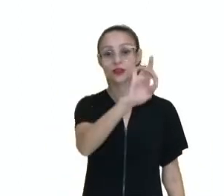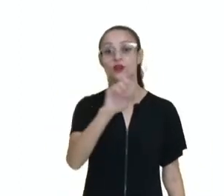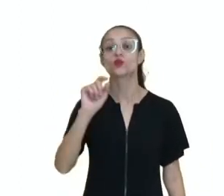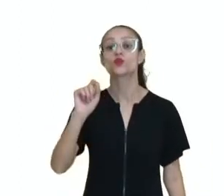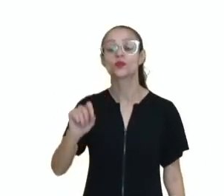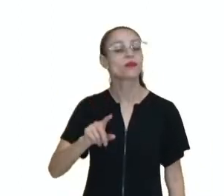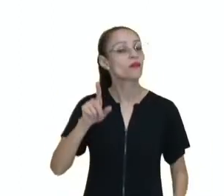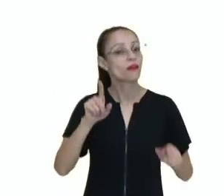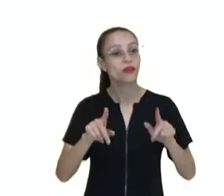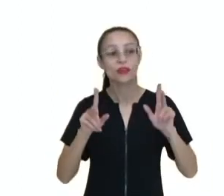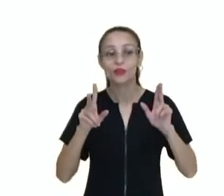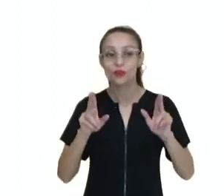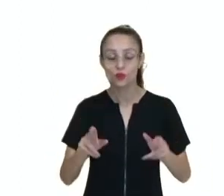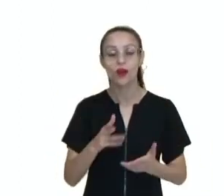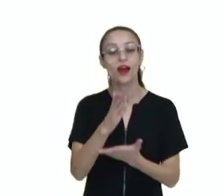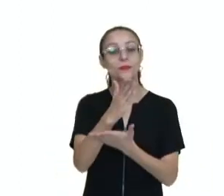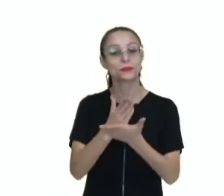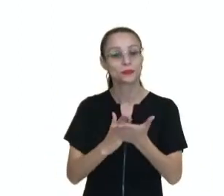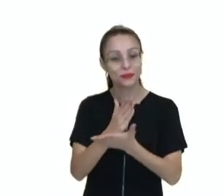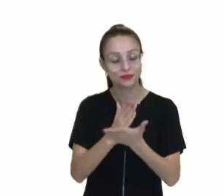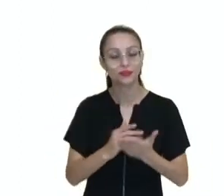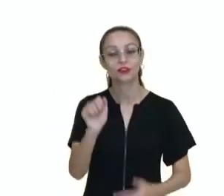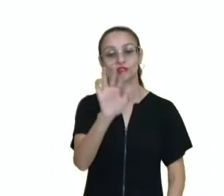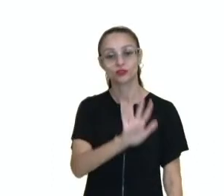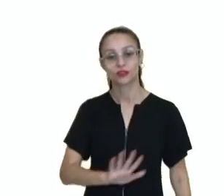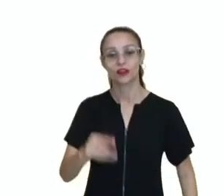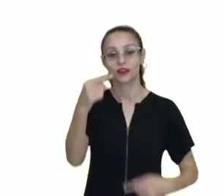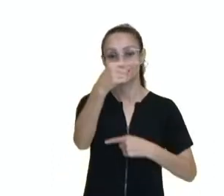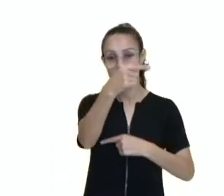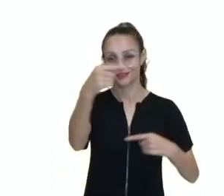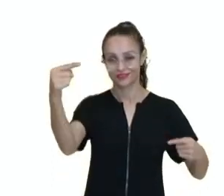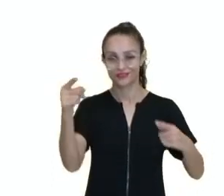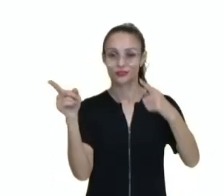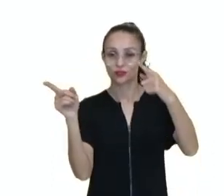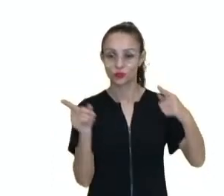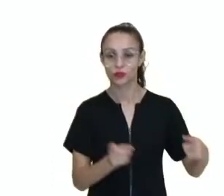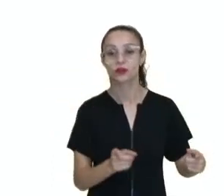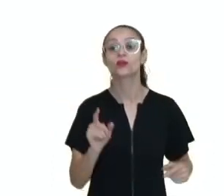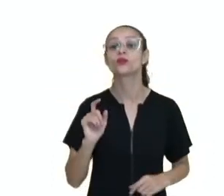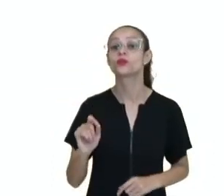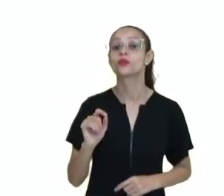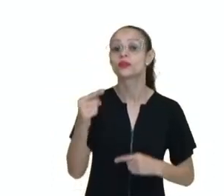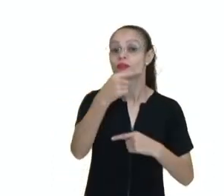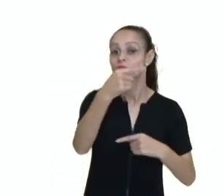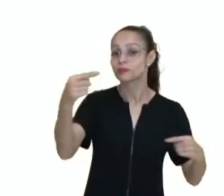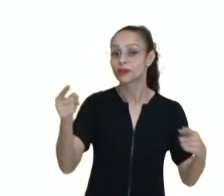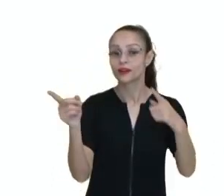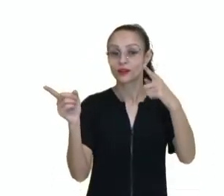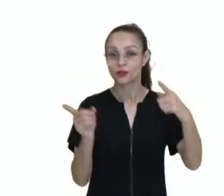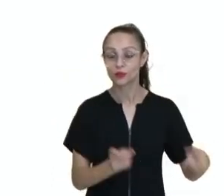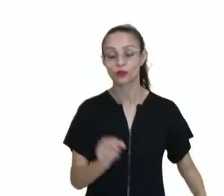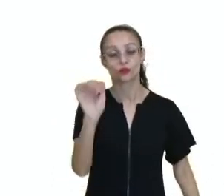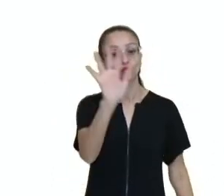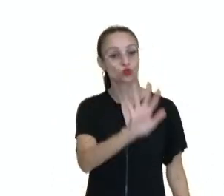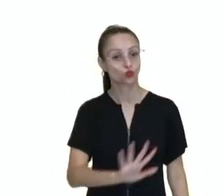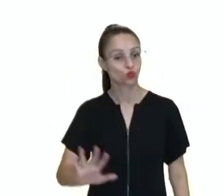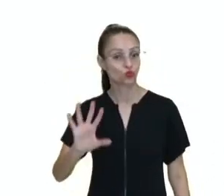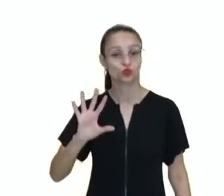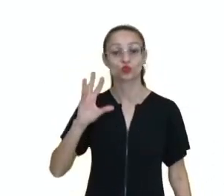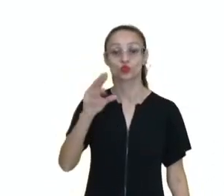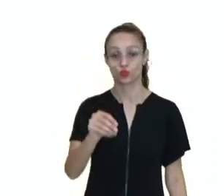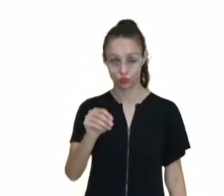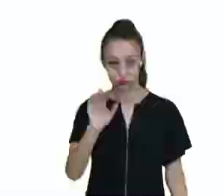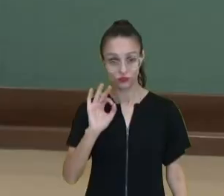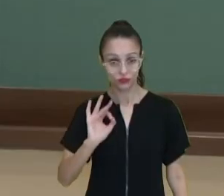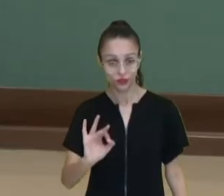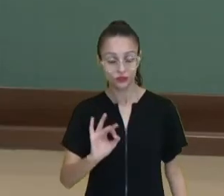vai ser igual à metade da área do paralelogramo tem que o paralelograma para holograma figura Total